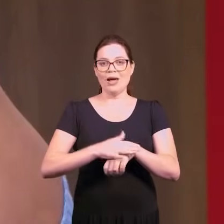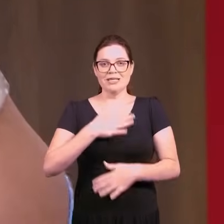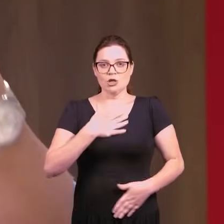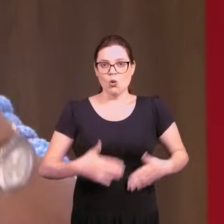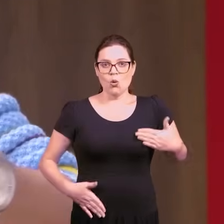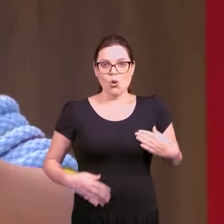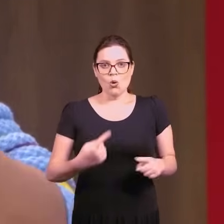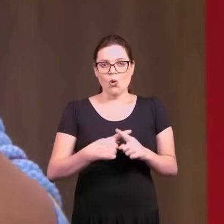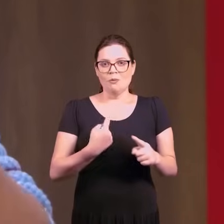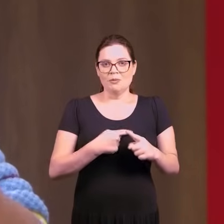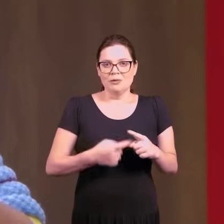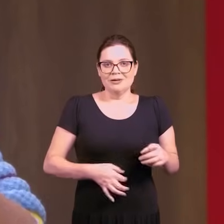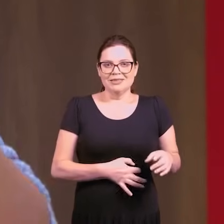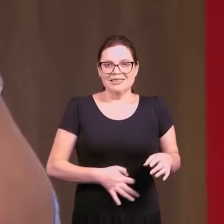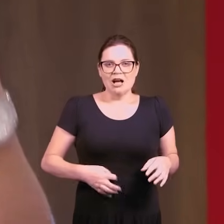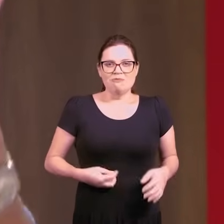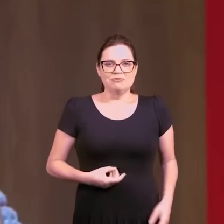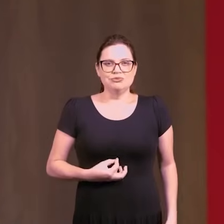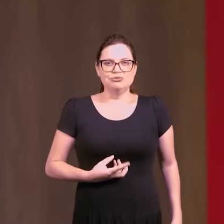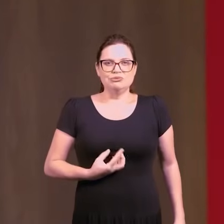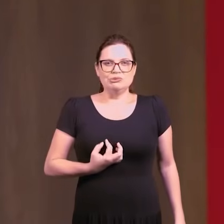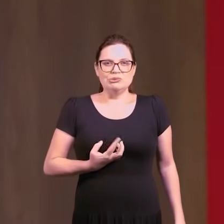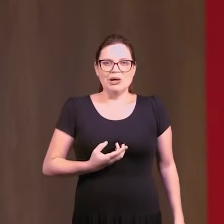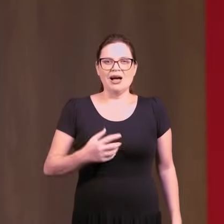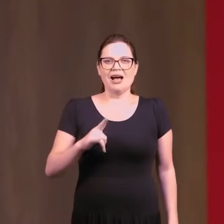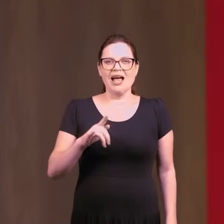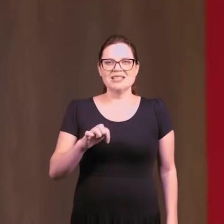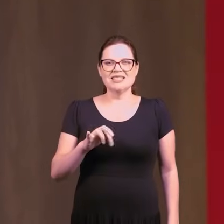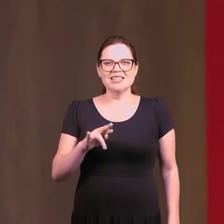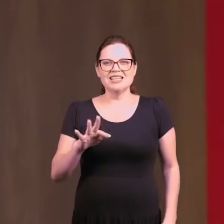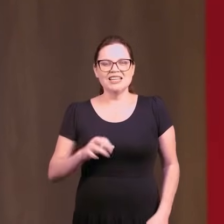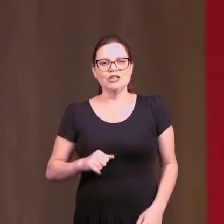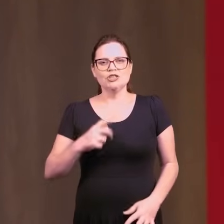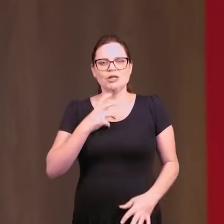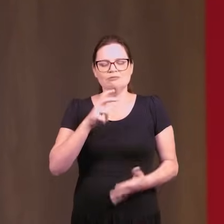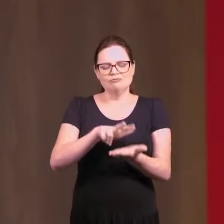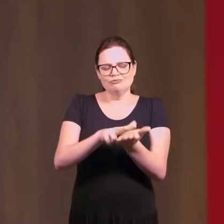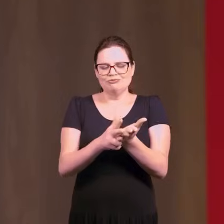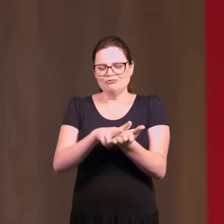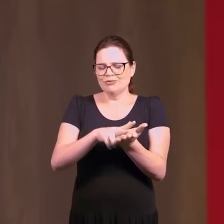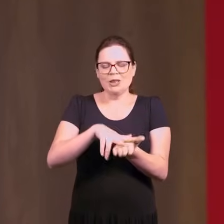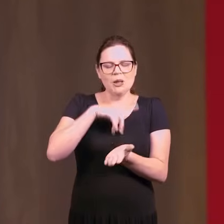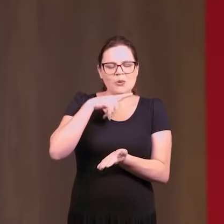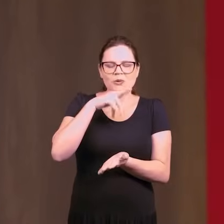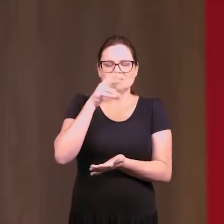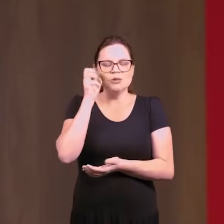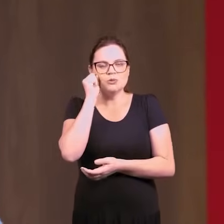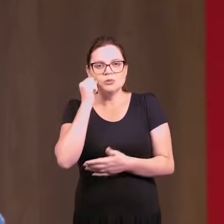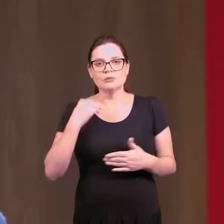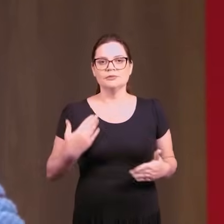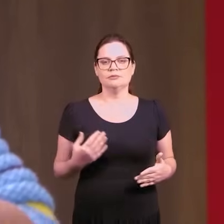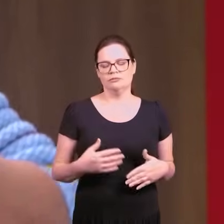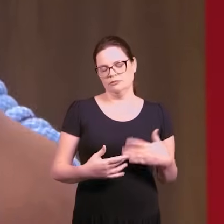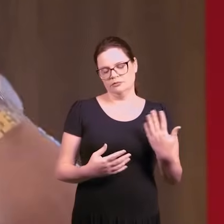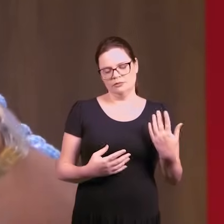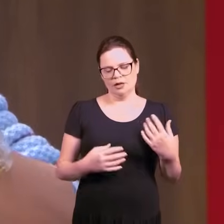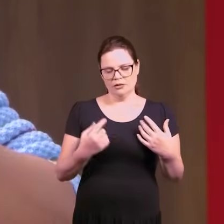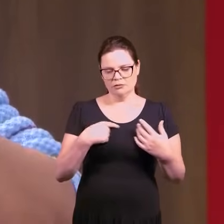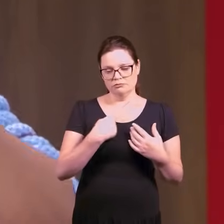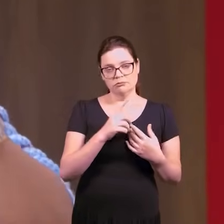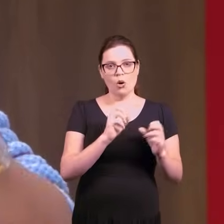gastrite, questões pessoais ali, insônia. E ela voltou para casa ali, ela foi orar